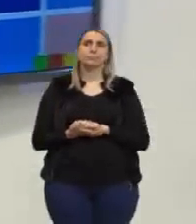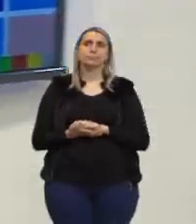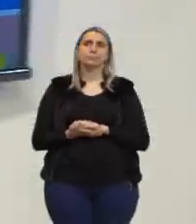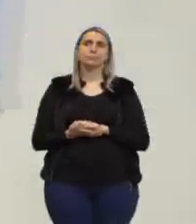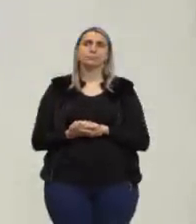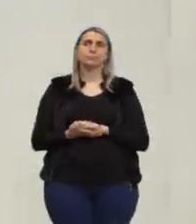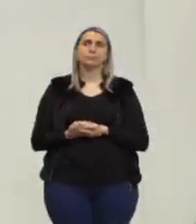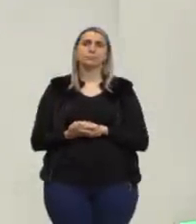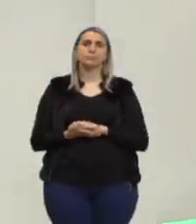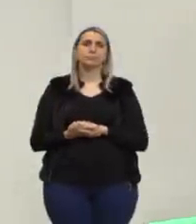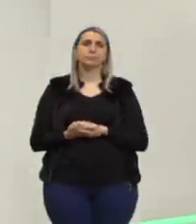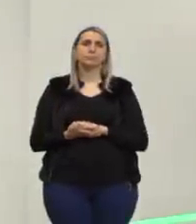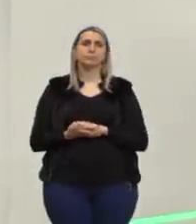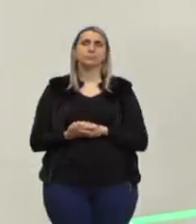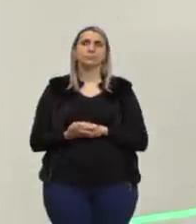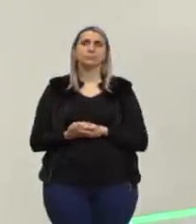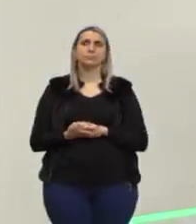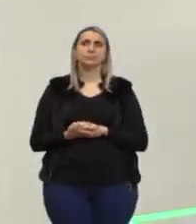Então, vamos adiante.